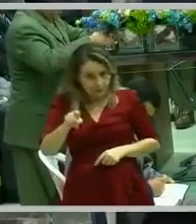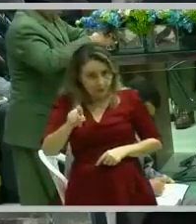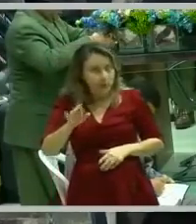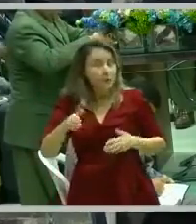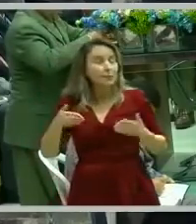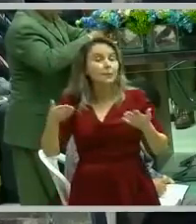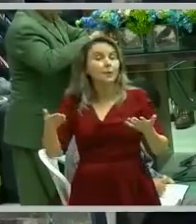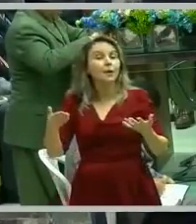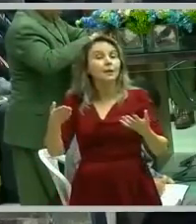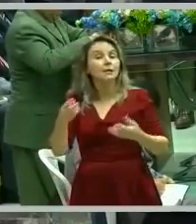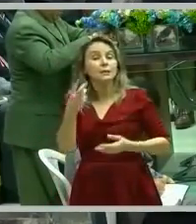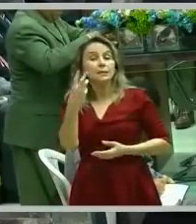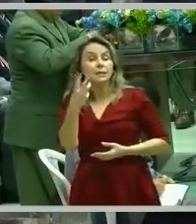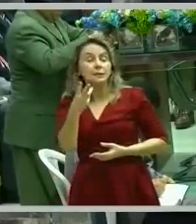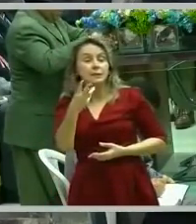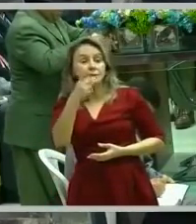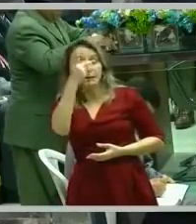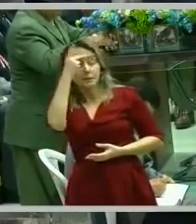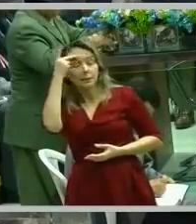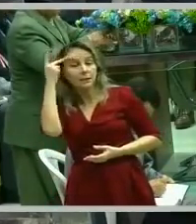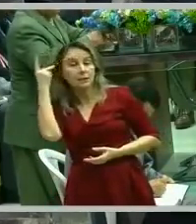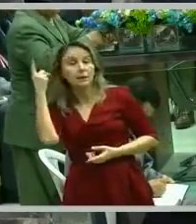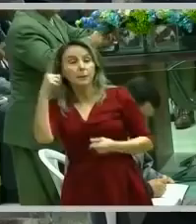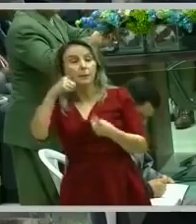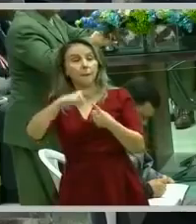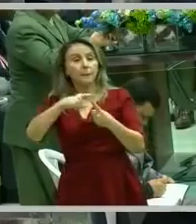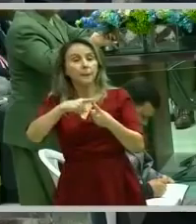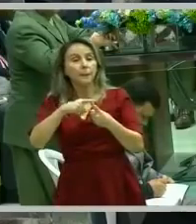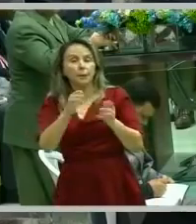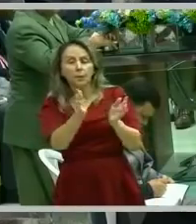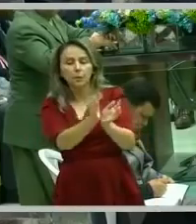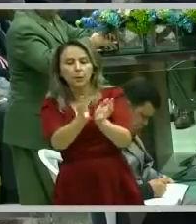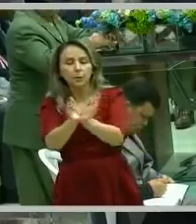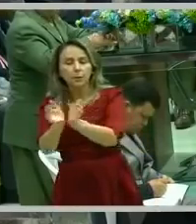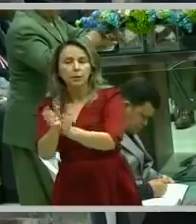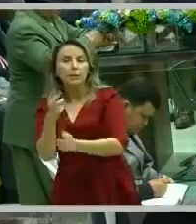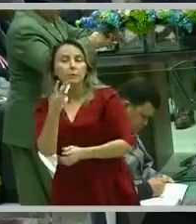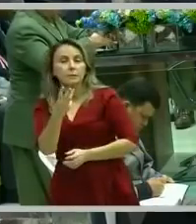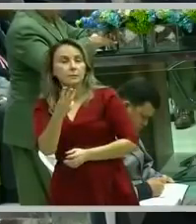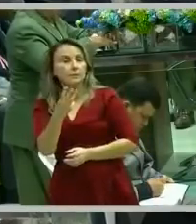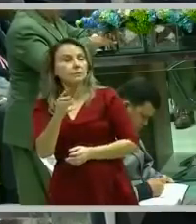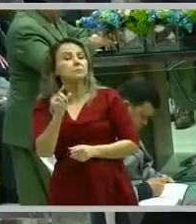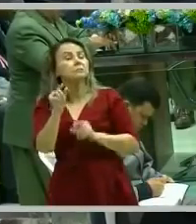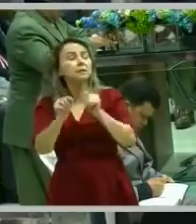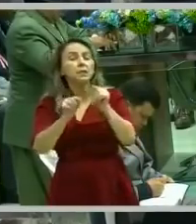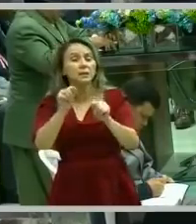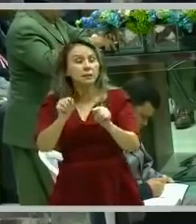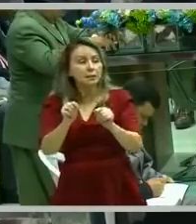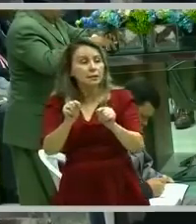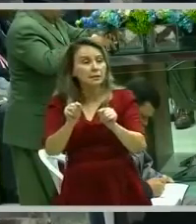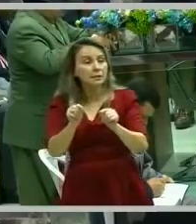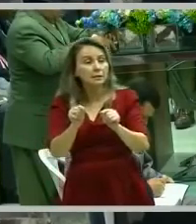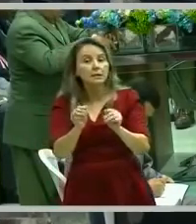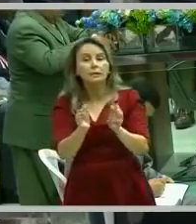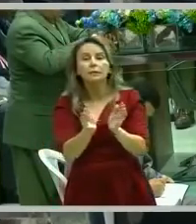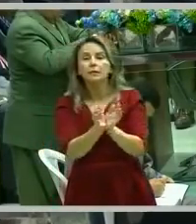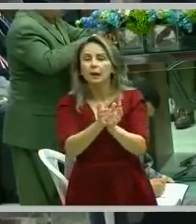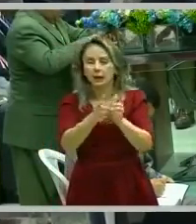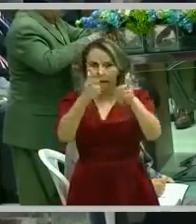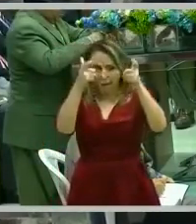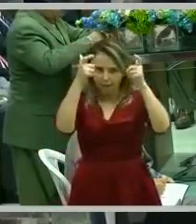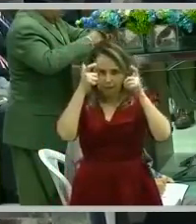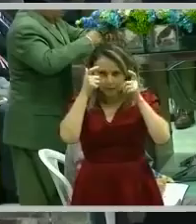Quais eram os três tipos, as três classes de pessoas que eram ungidas? Quem eram, irmãos?